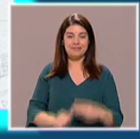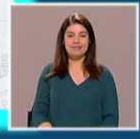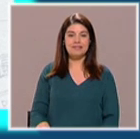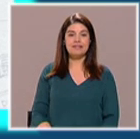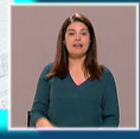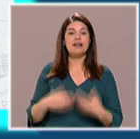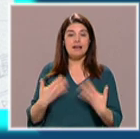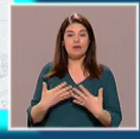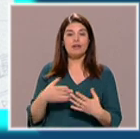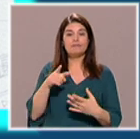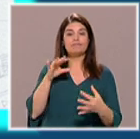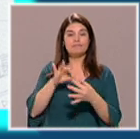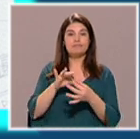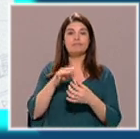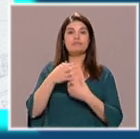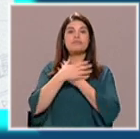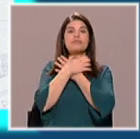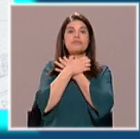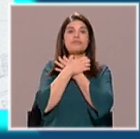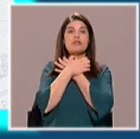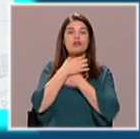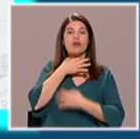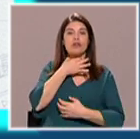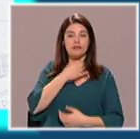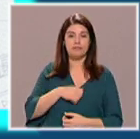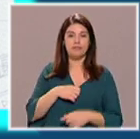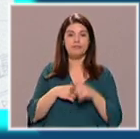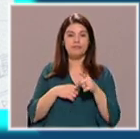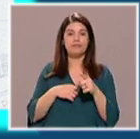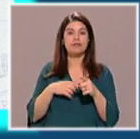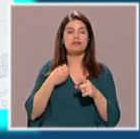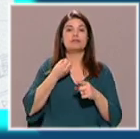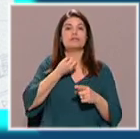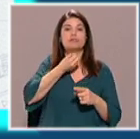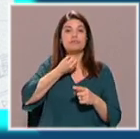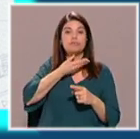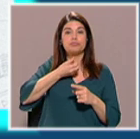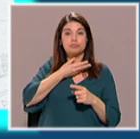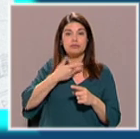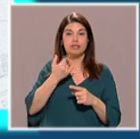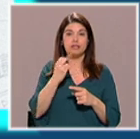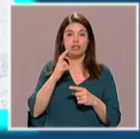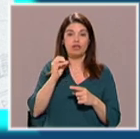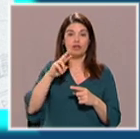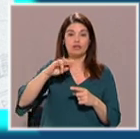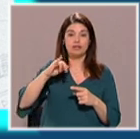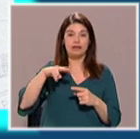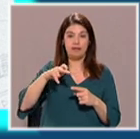ao hipertiroidismo. Alterações na secreção de tiroxina influenciam o metabolismo